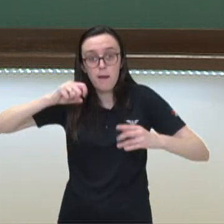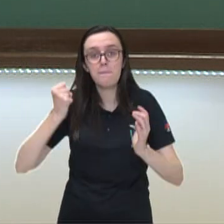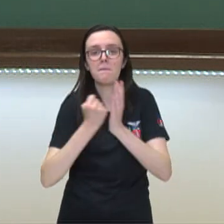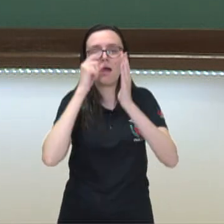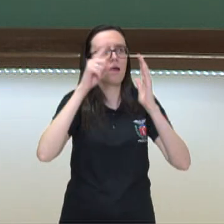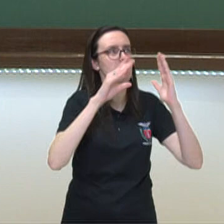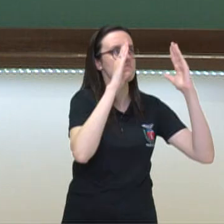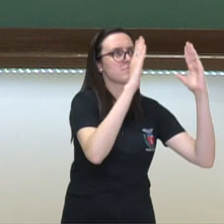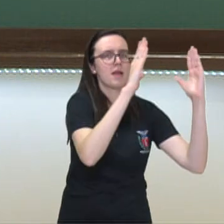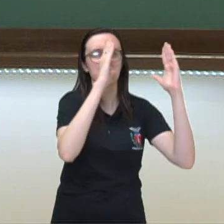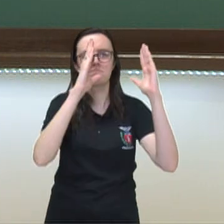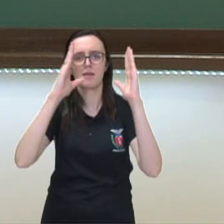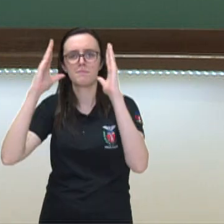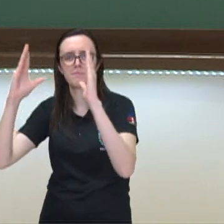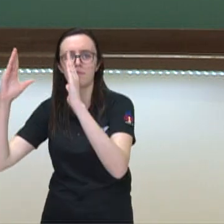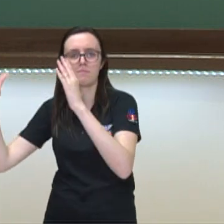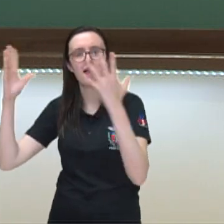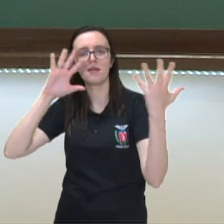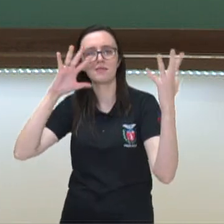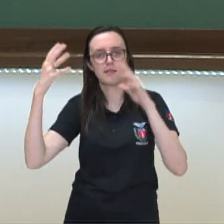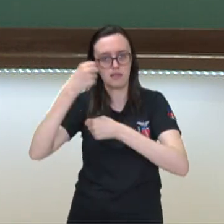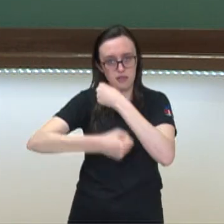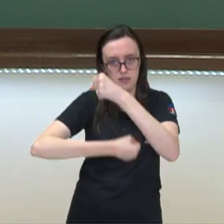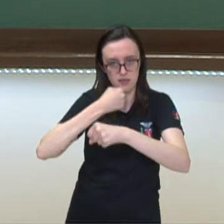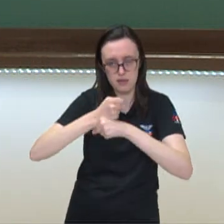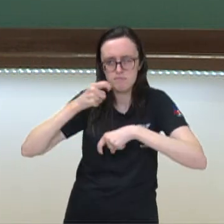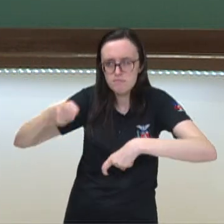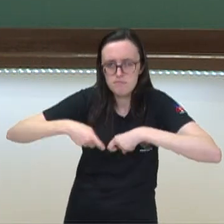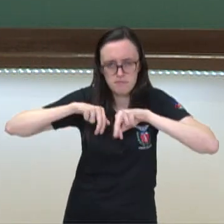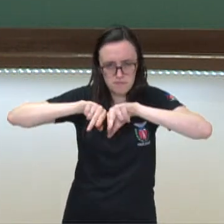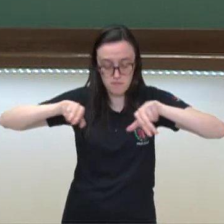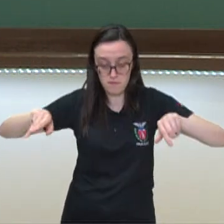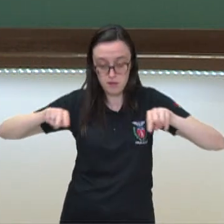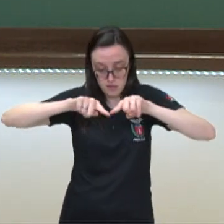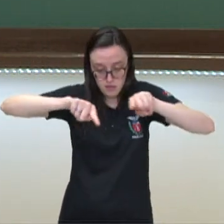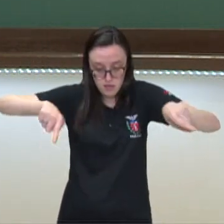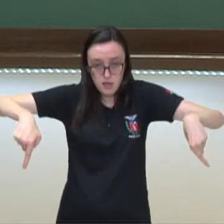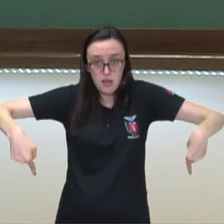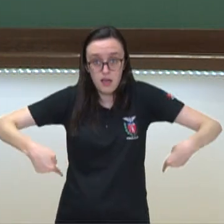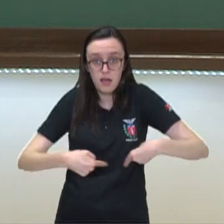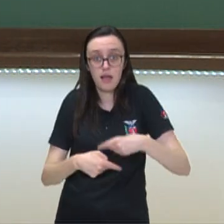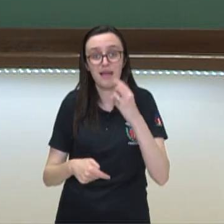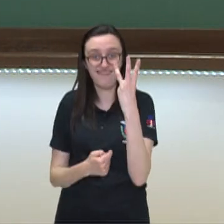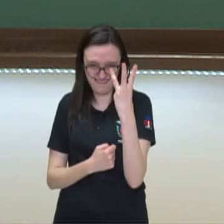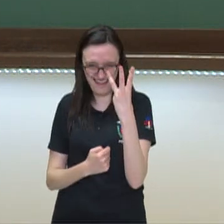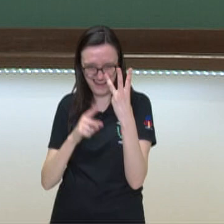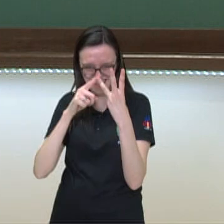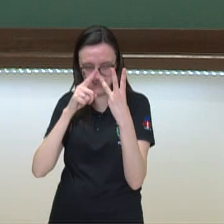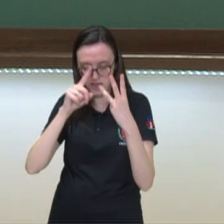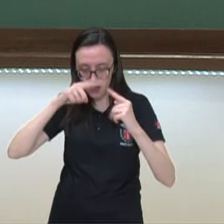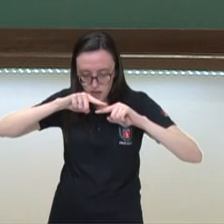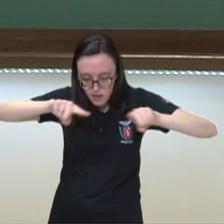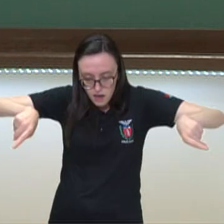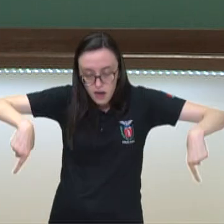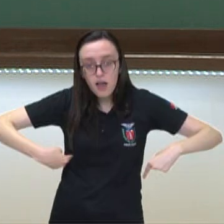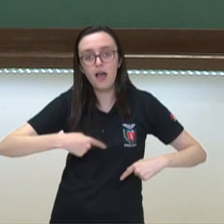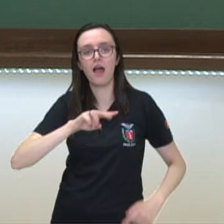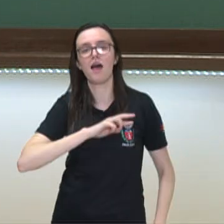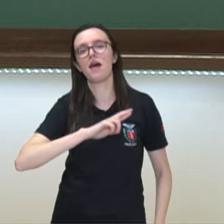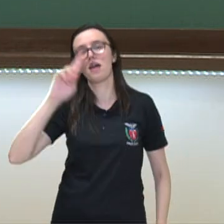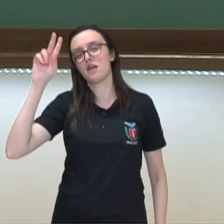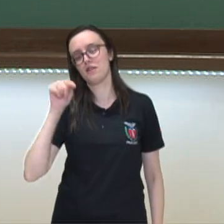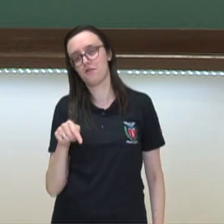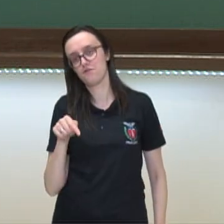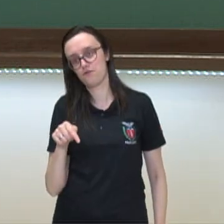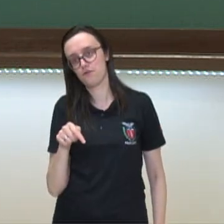estações do ano, a época de colheita, e a última engrenagem marcava então o calendário